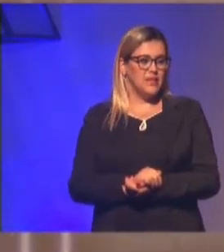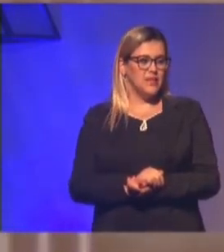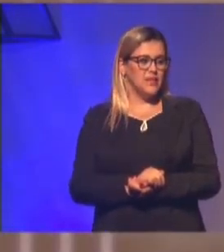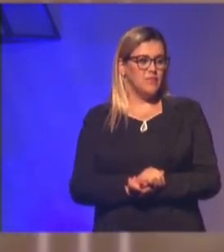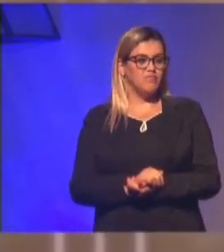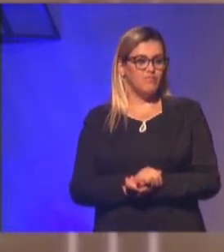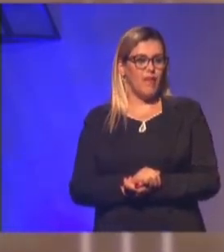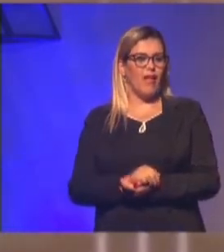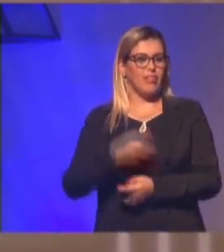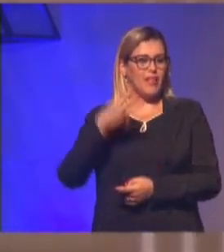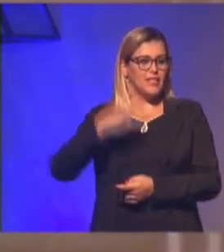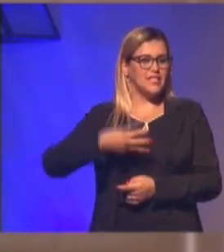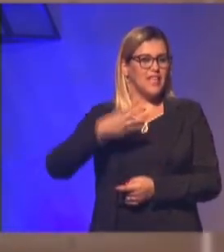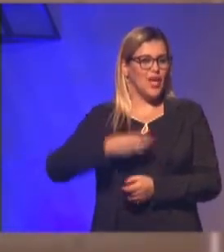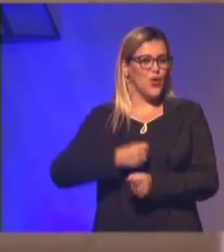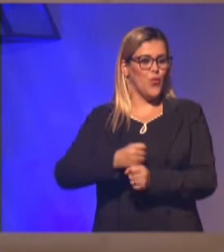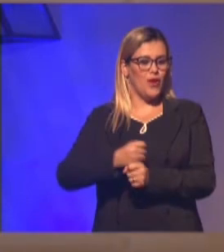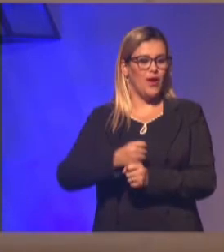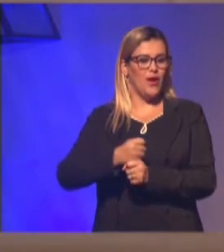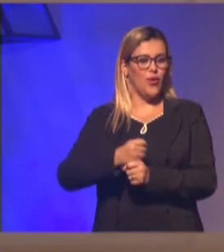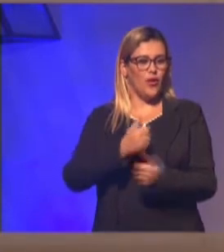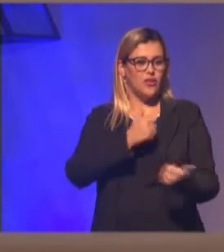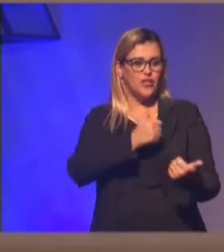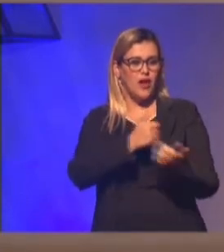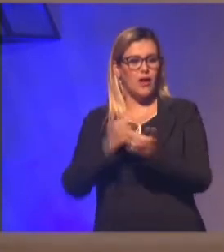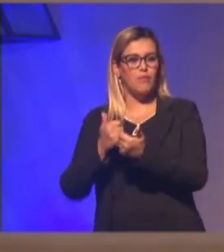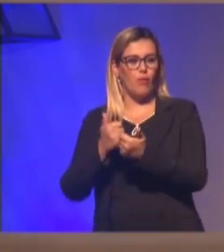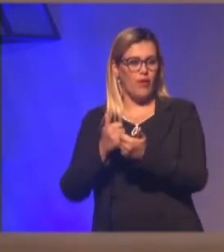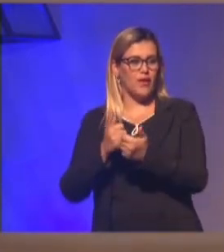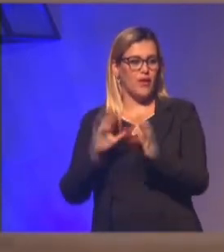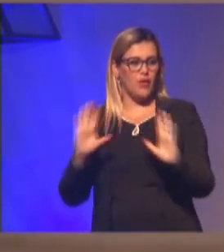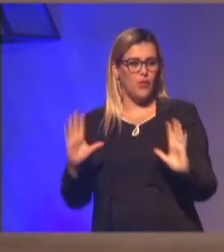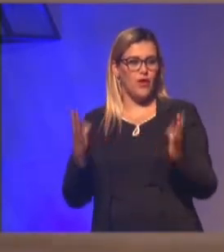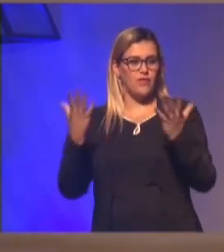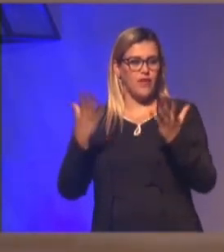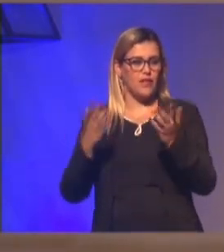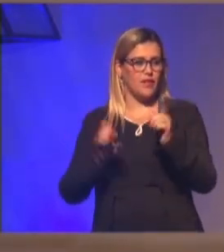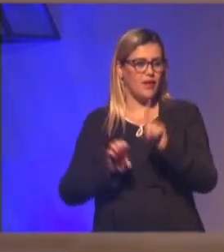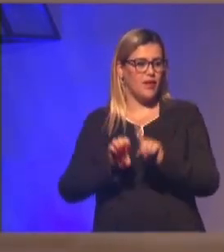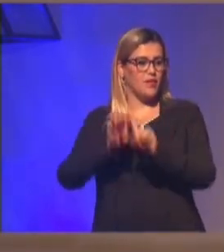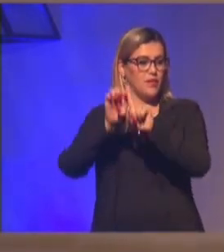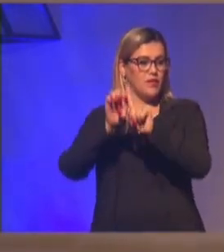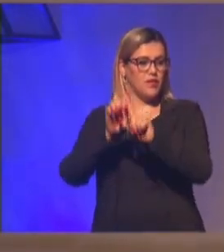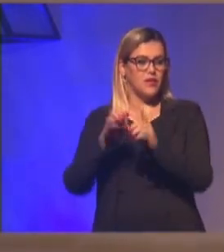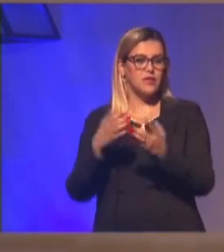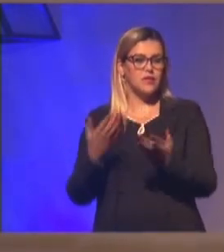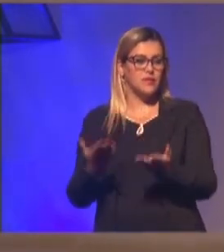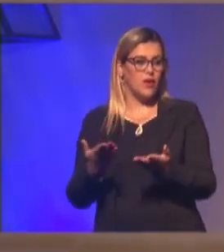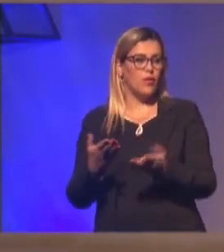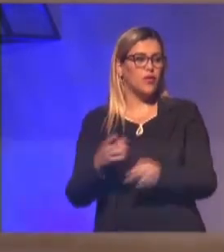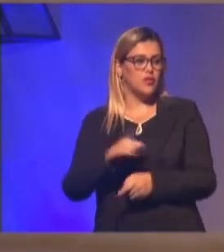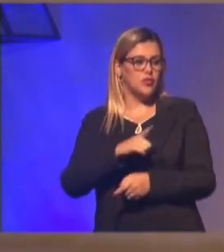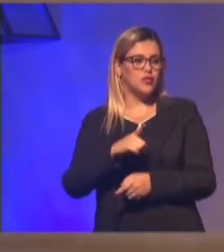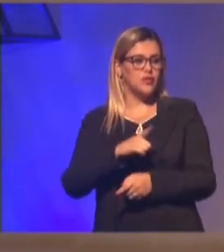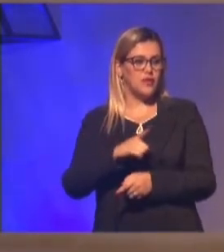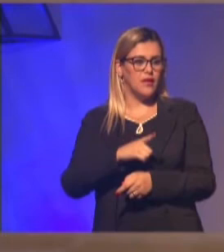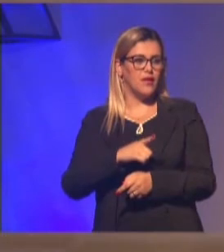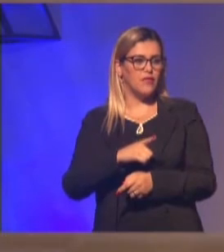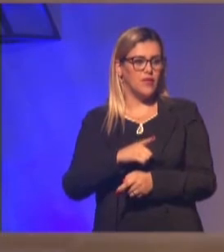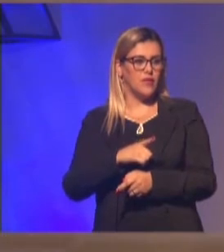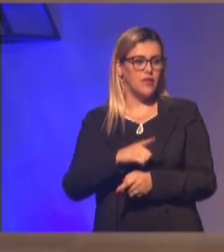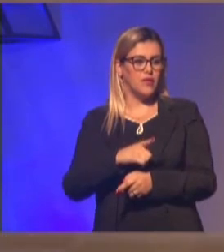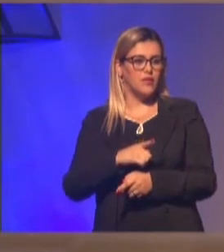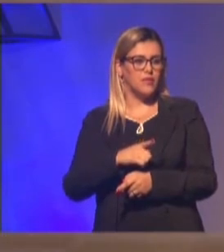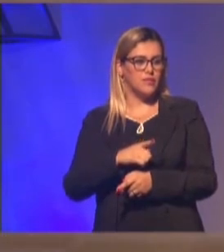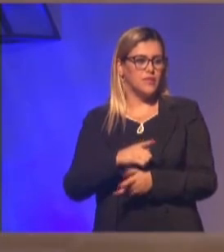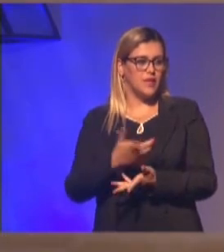Terceiro ano que a gente apoia, né, como entidade, o Evidence. Então, nós tivemos o Evidence